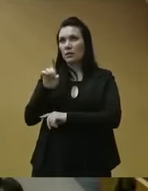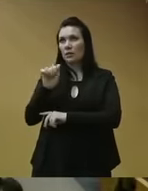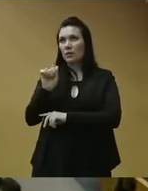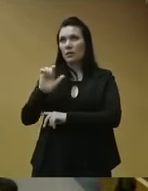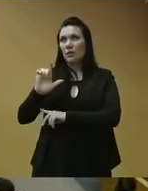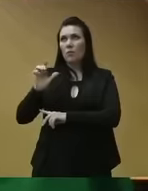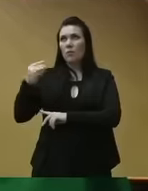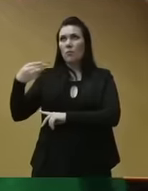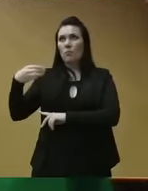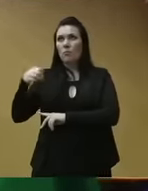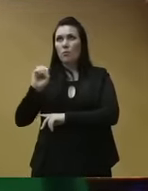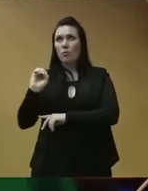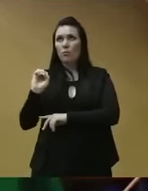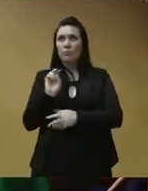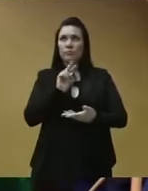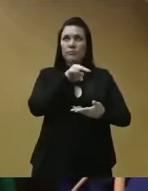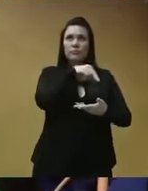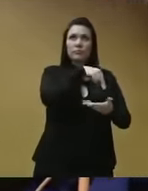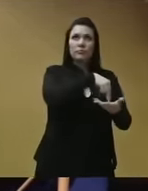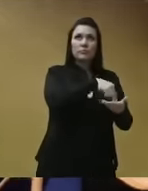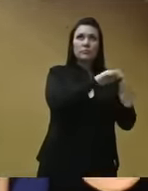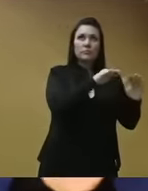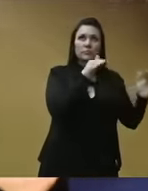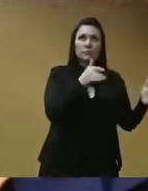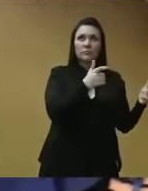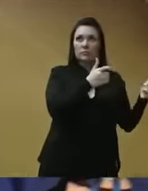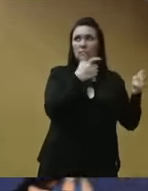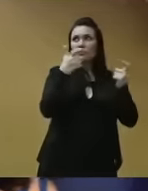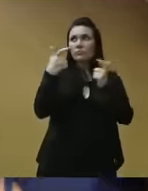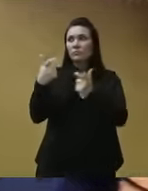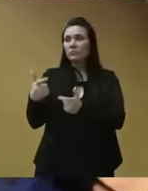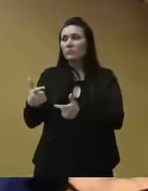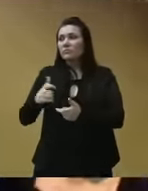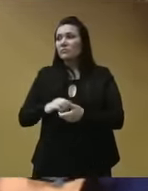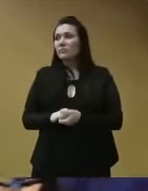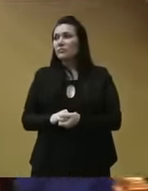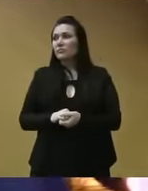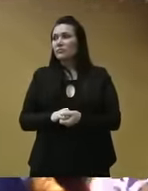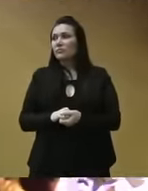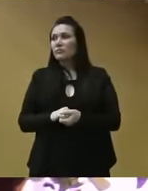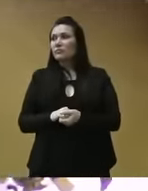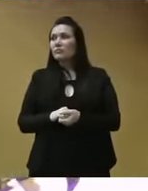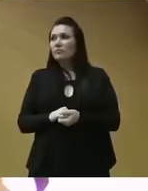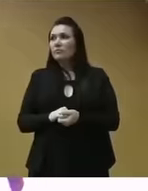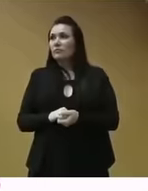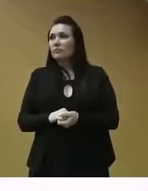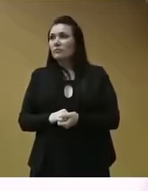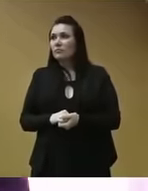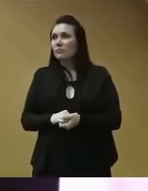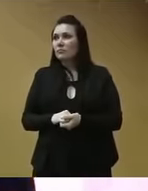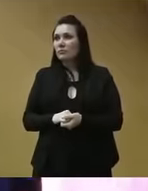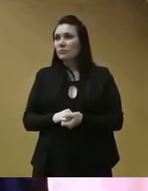Araújo, para que se posicione junto à mesa, a fim de proceder à colocação dos chapéus nos formandos.